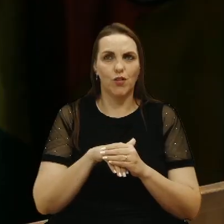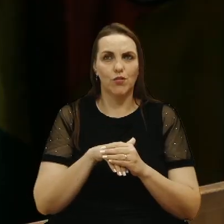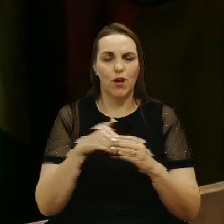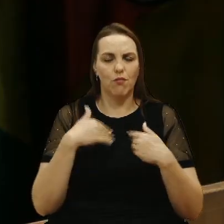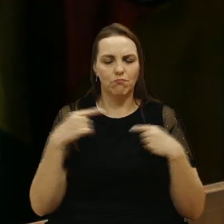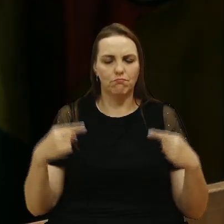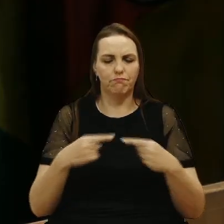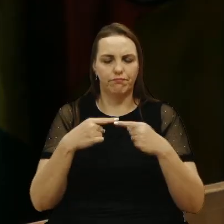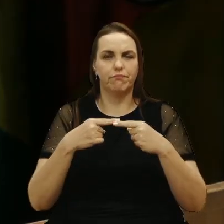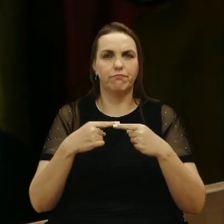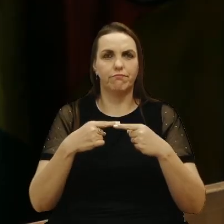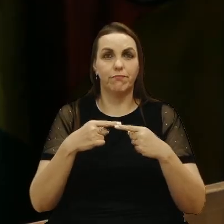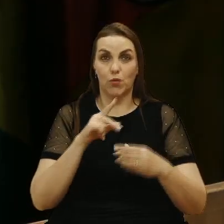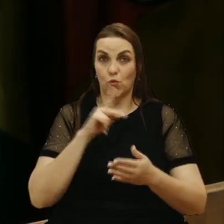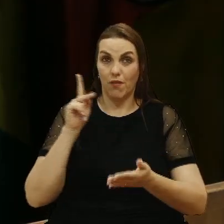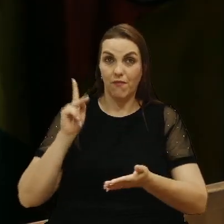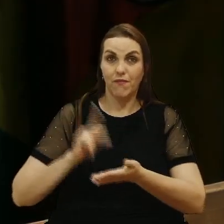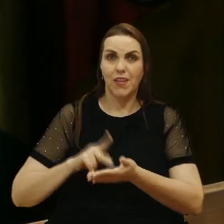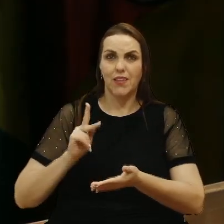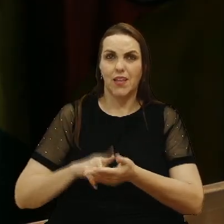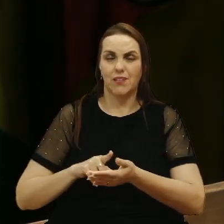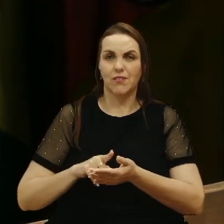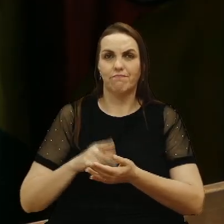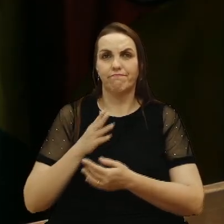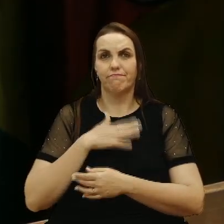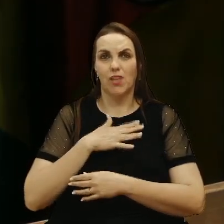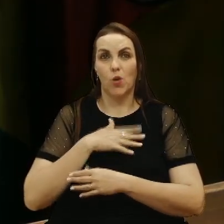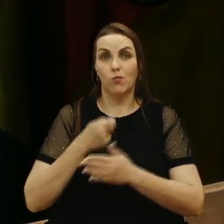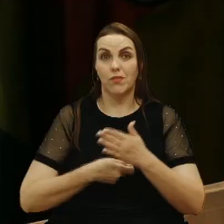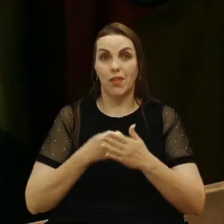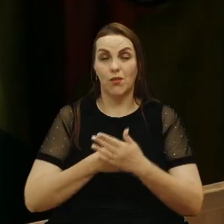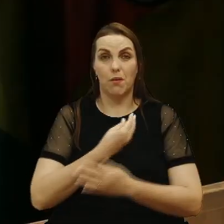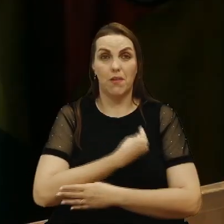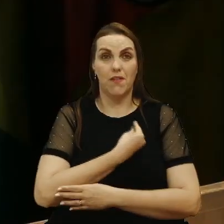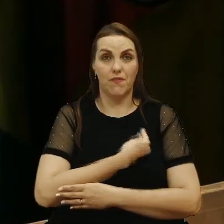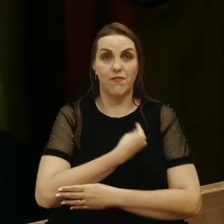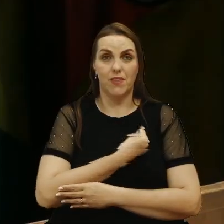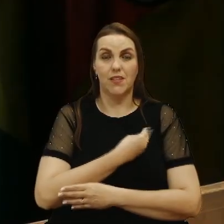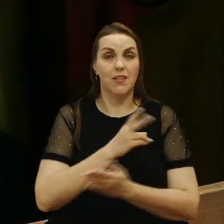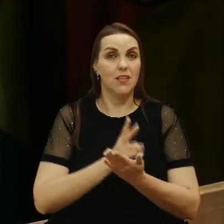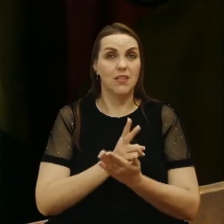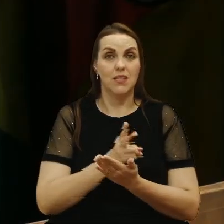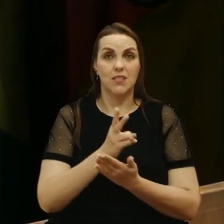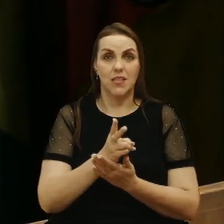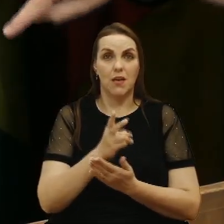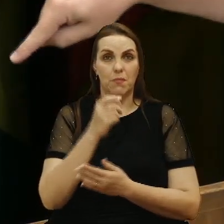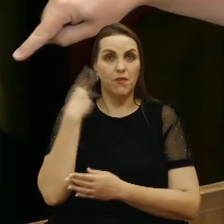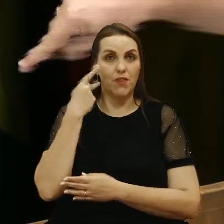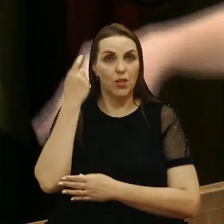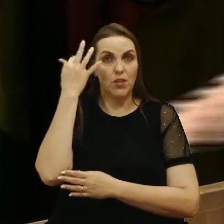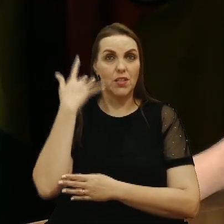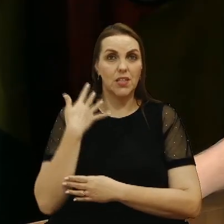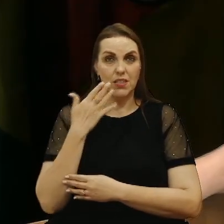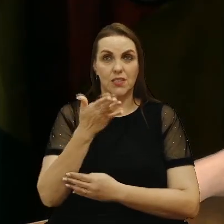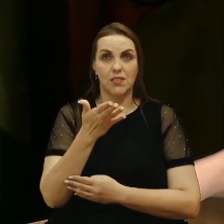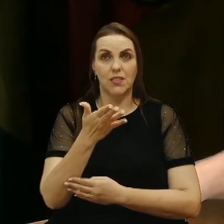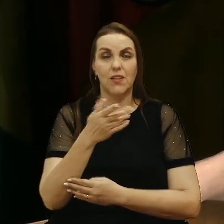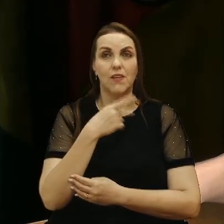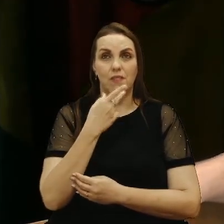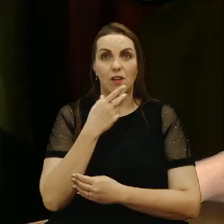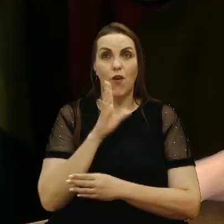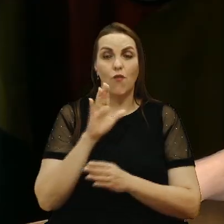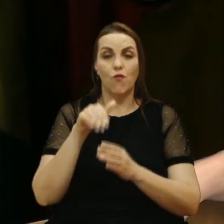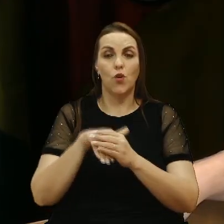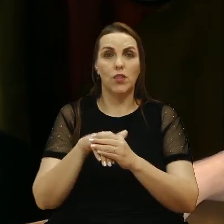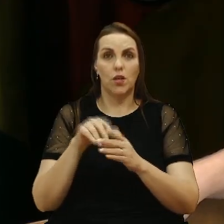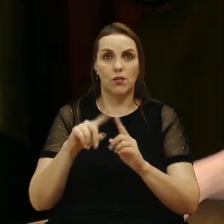parece, ao que realmente é. E tento levar a vida, sempre, vereadora Daiane, exemplo da senhora, votando o que eu vou fazer depois.